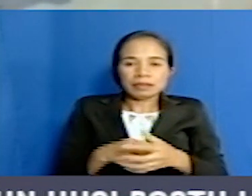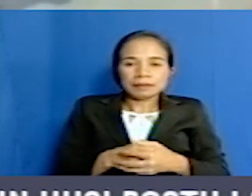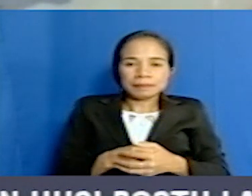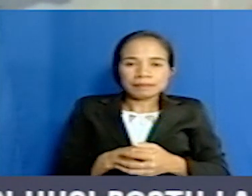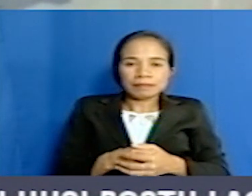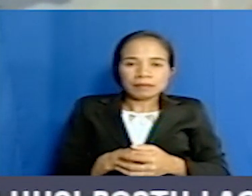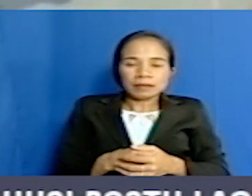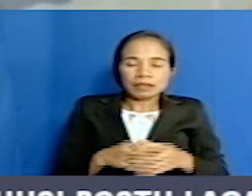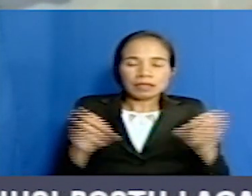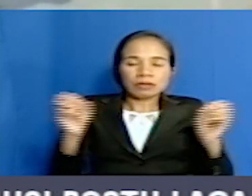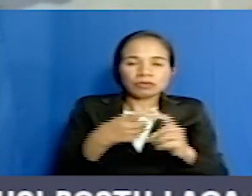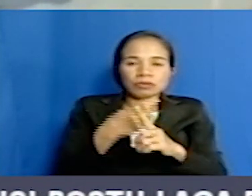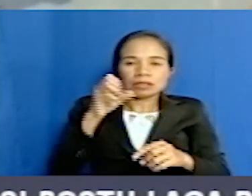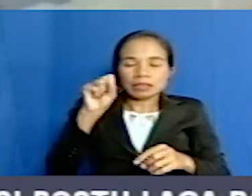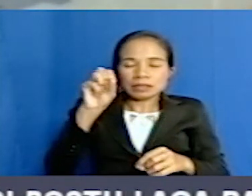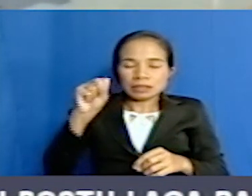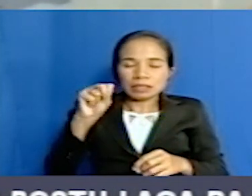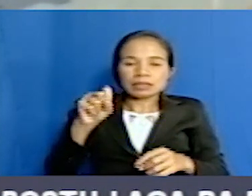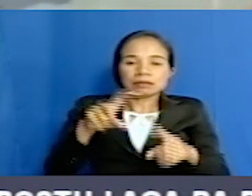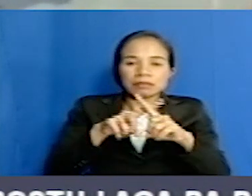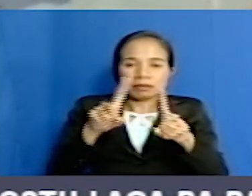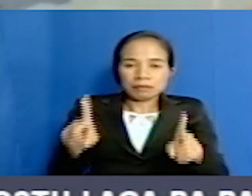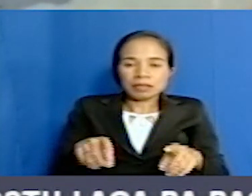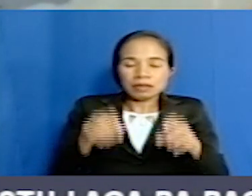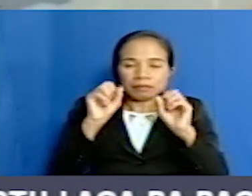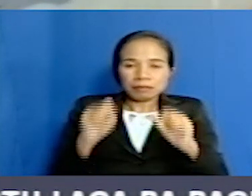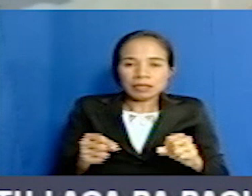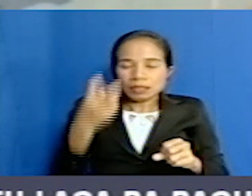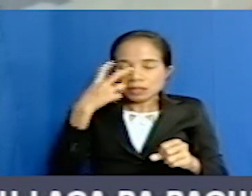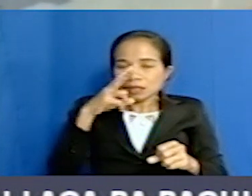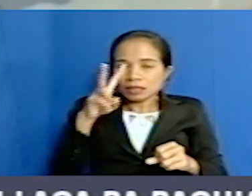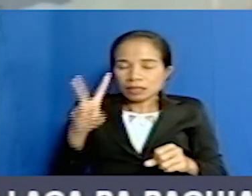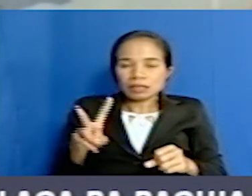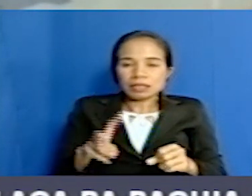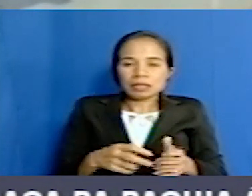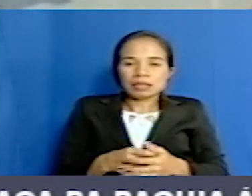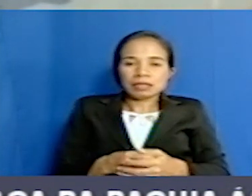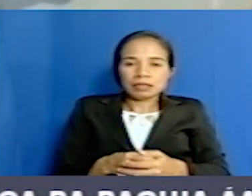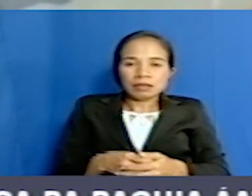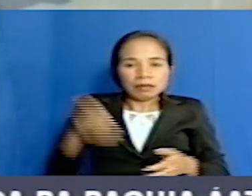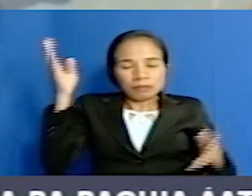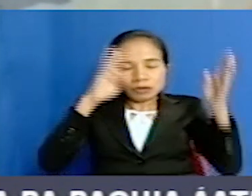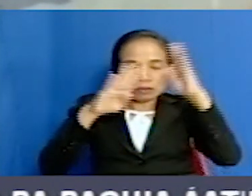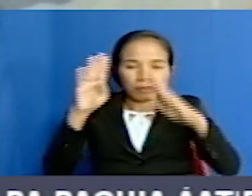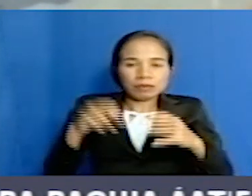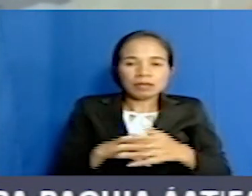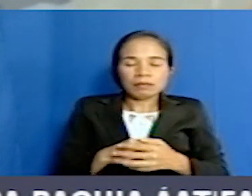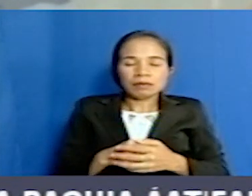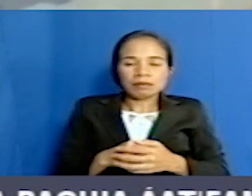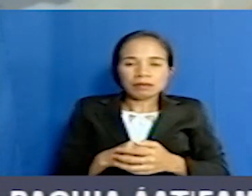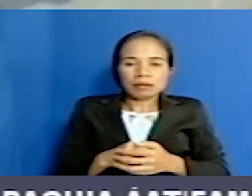mos sociedade ninia exigencia mai be bele kanaliza situasaun hira kidane formula